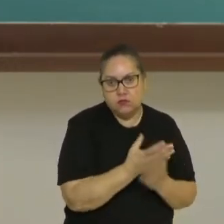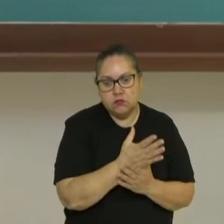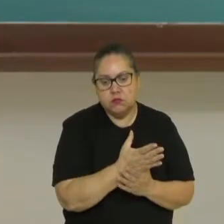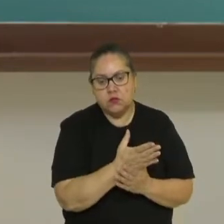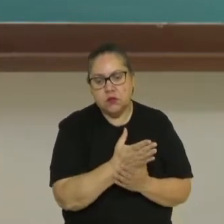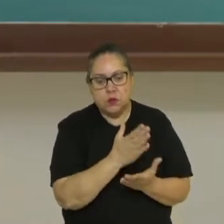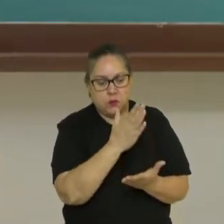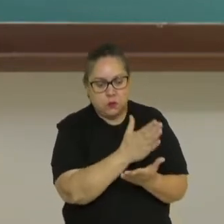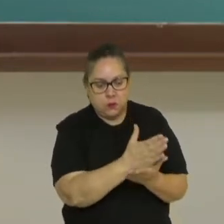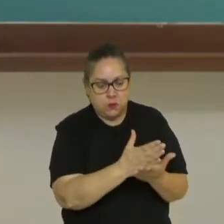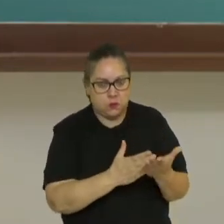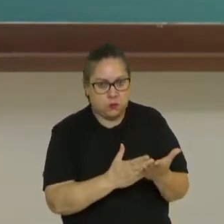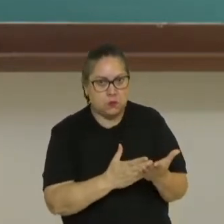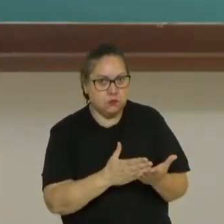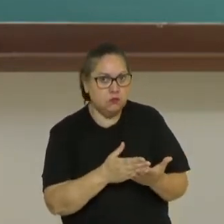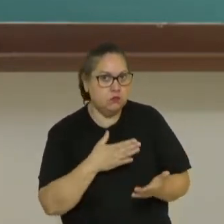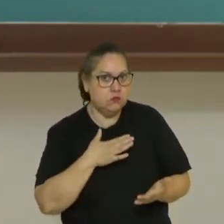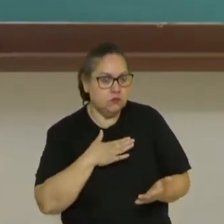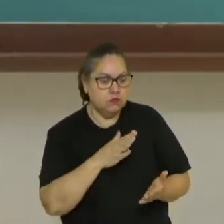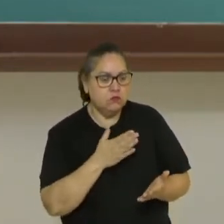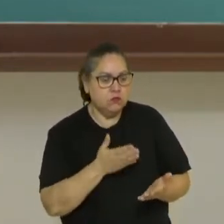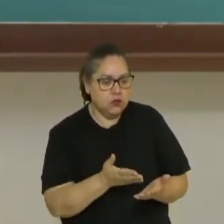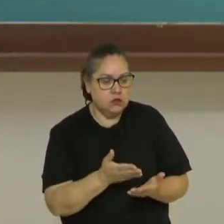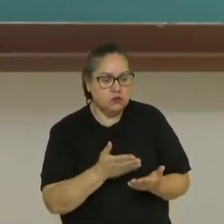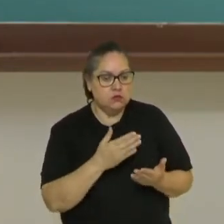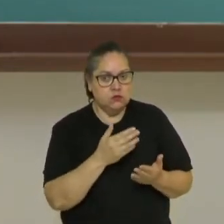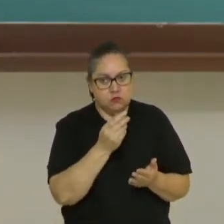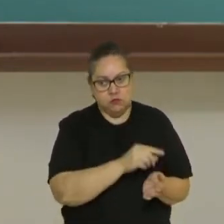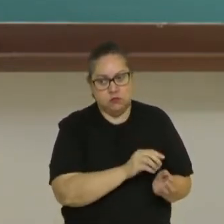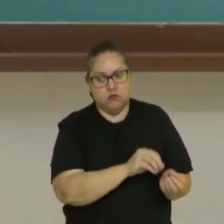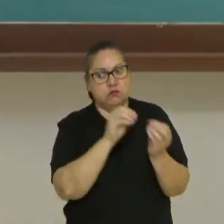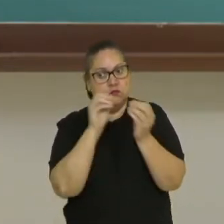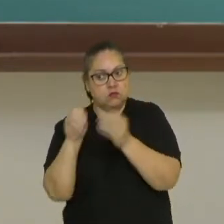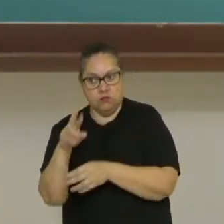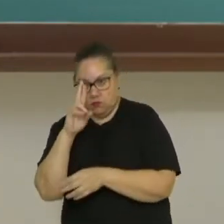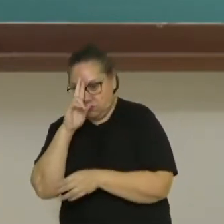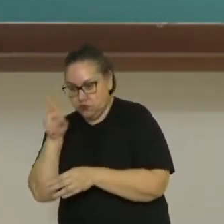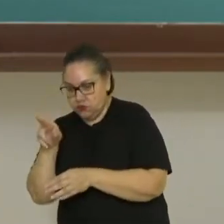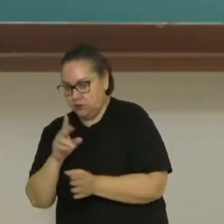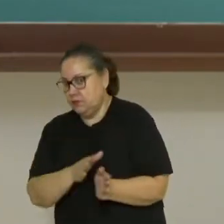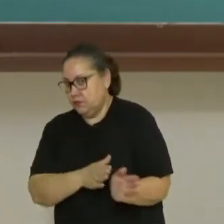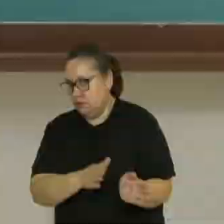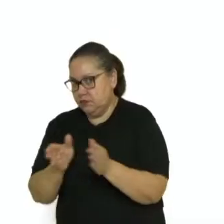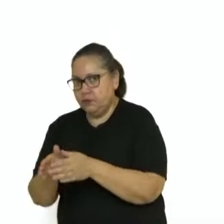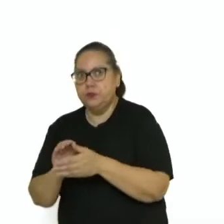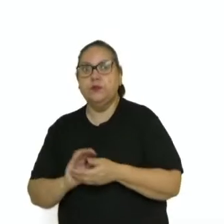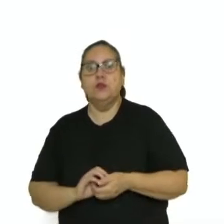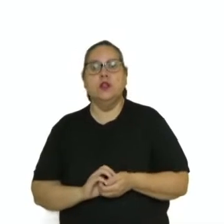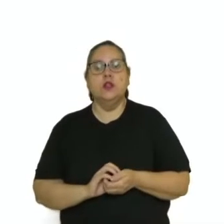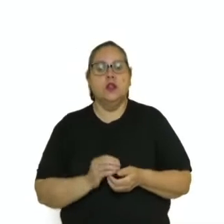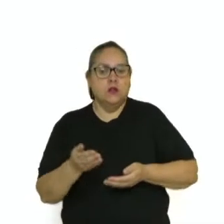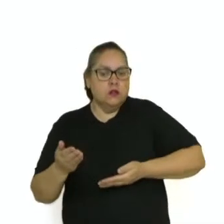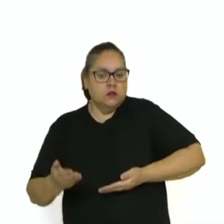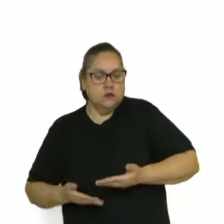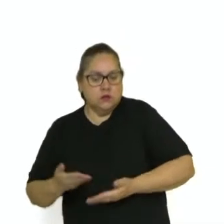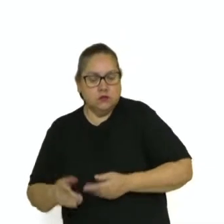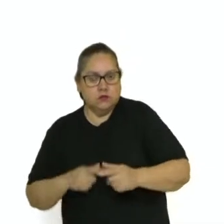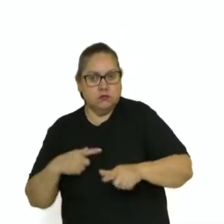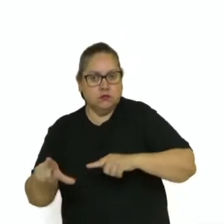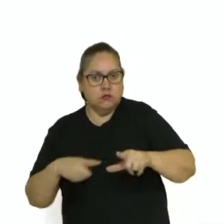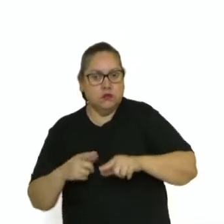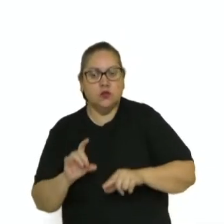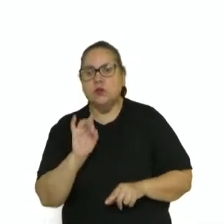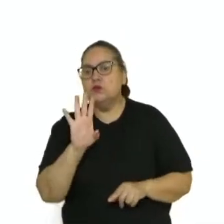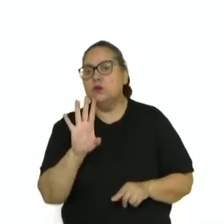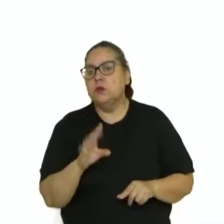uma parcela significativa do que eles produzissem era do senhor feudal, beleza? Os servos trabalhavam e ficavam só